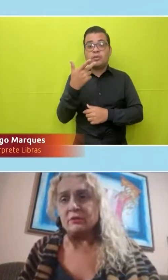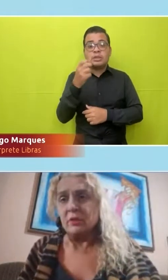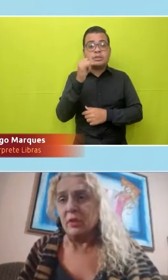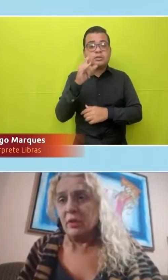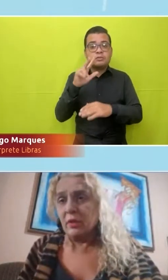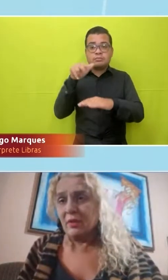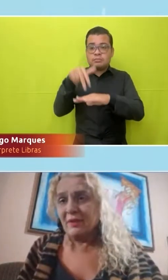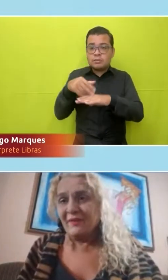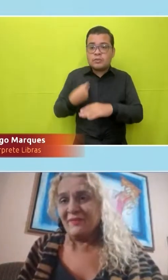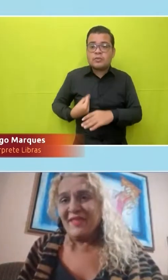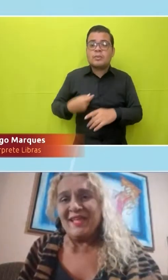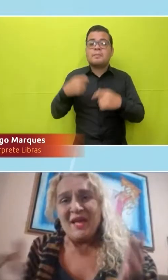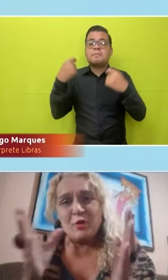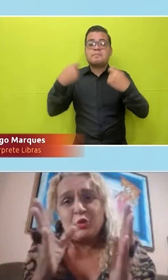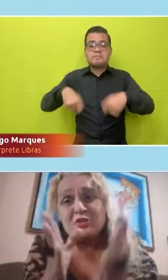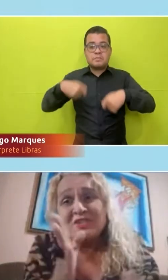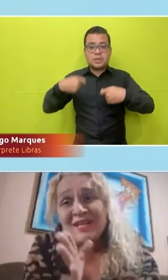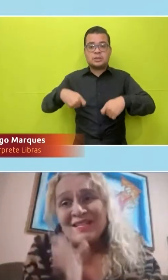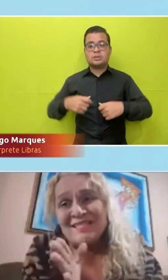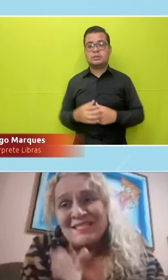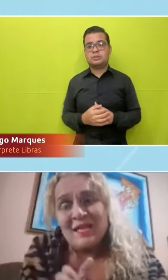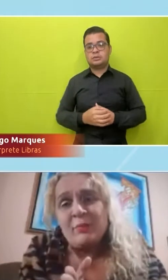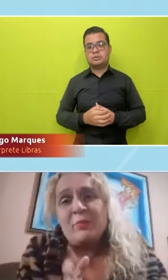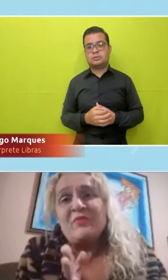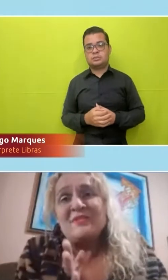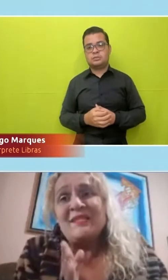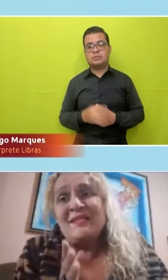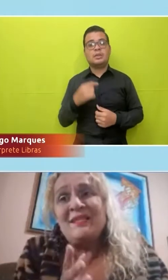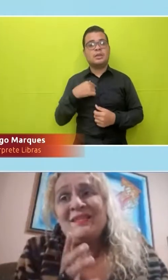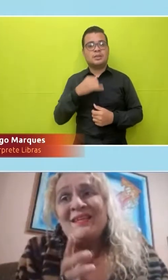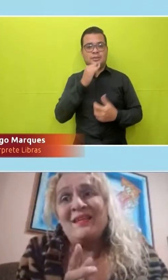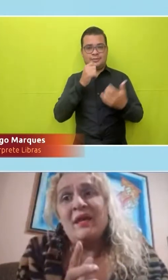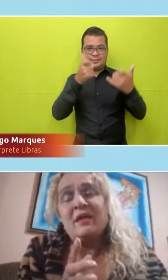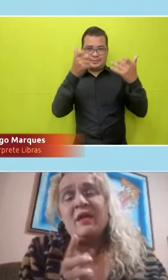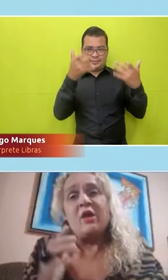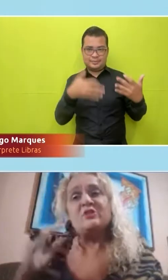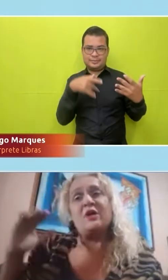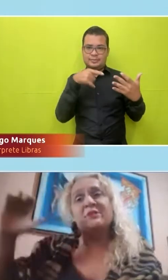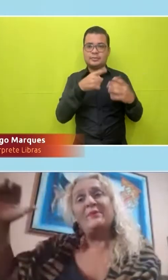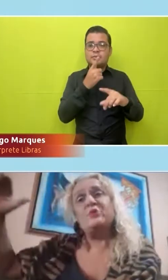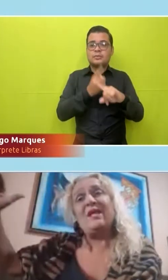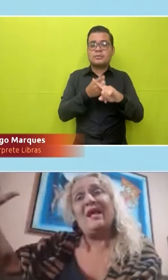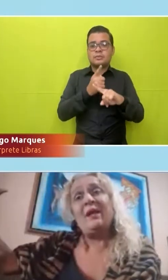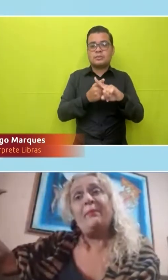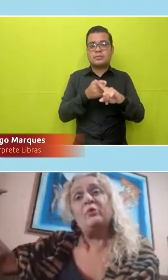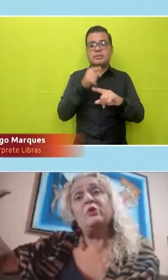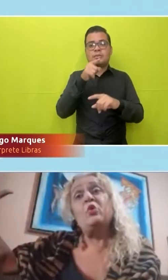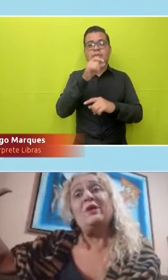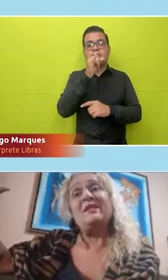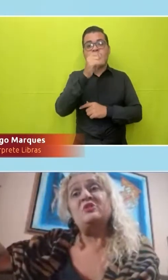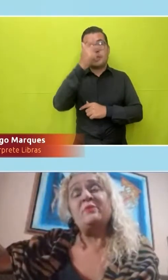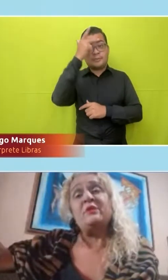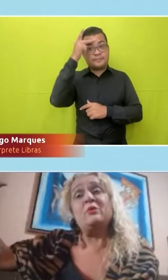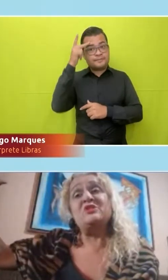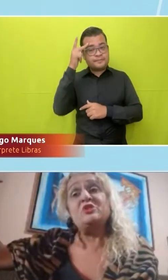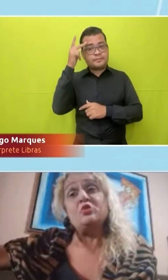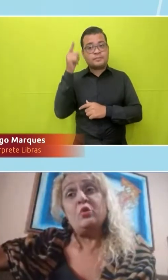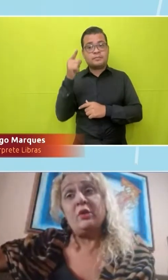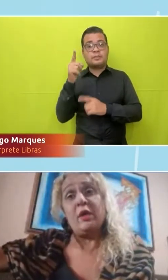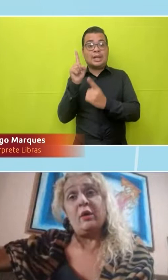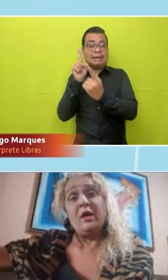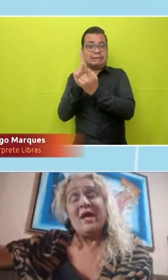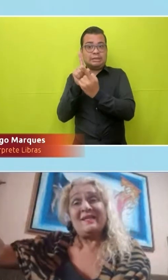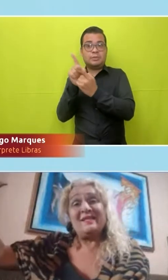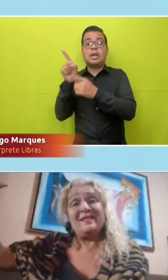é isso. E eu estou te dando esse exemplo para você entender que, olha só, essa pessoa está lá na ponta, no atendimento, é uma